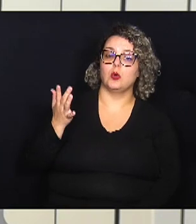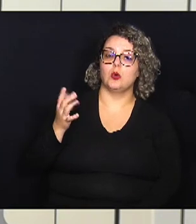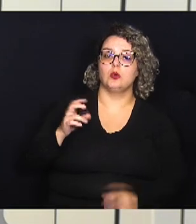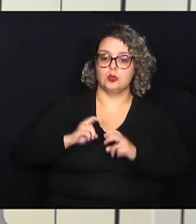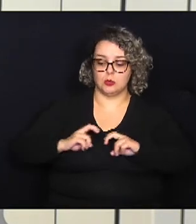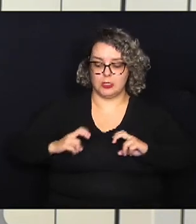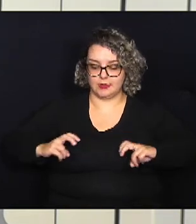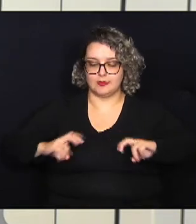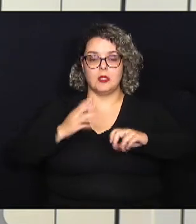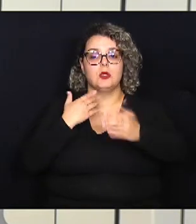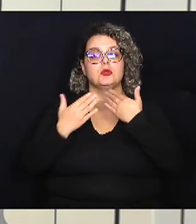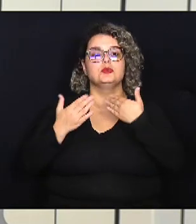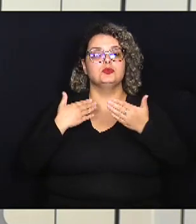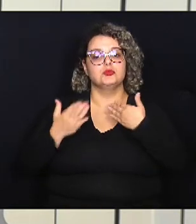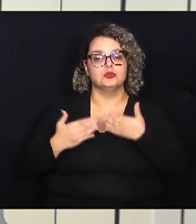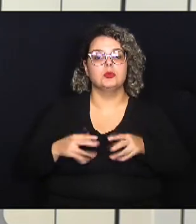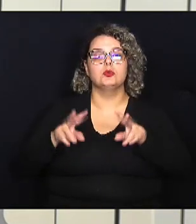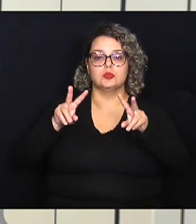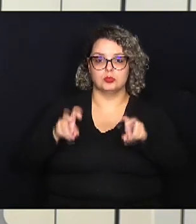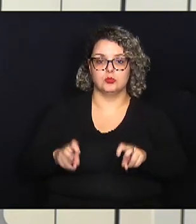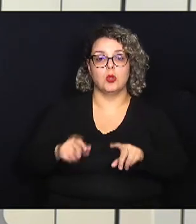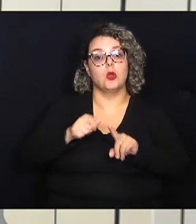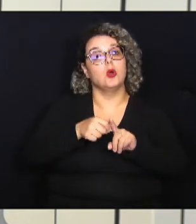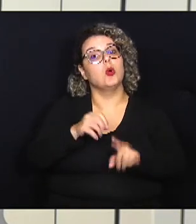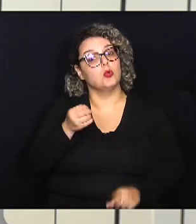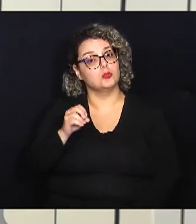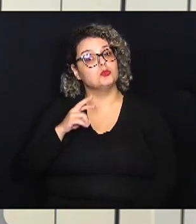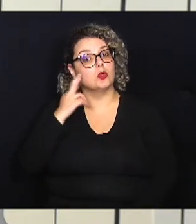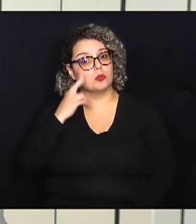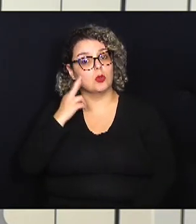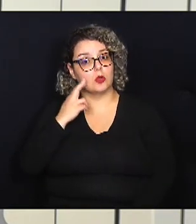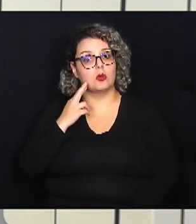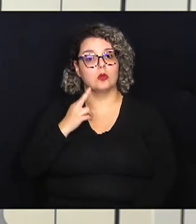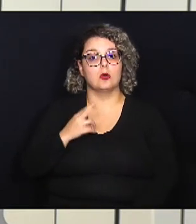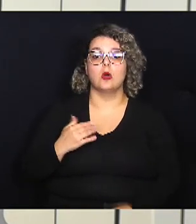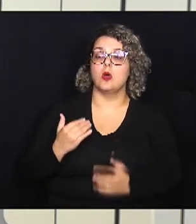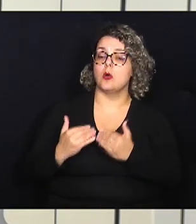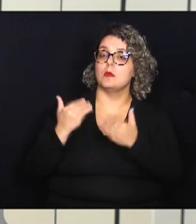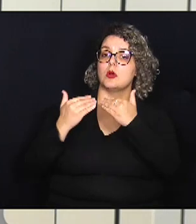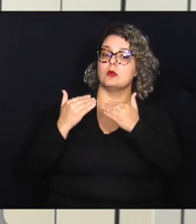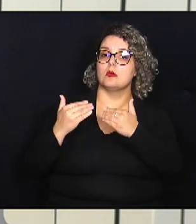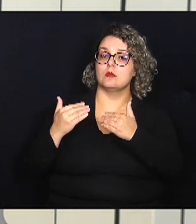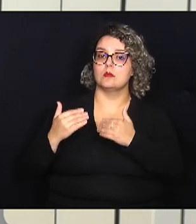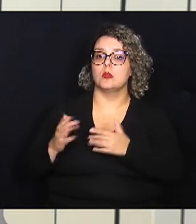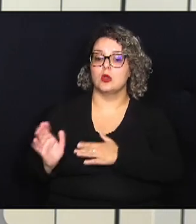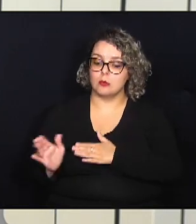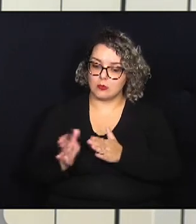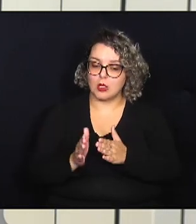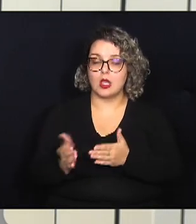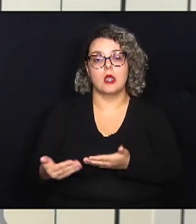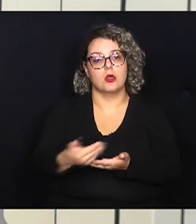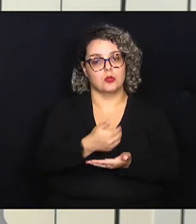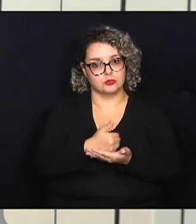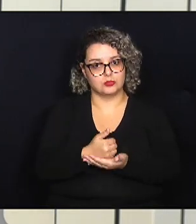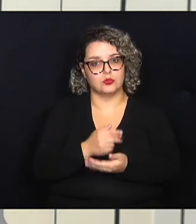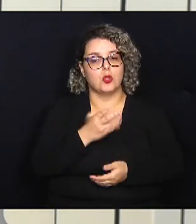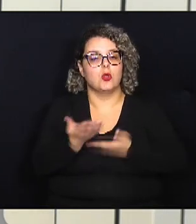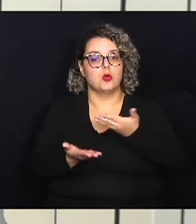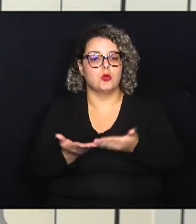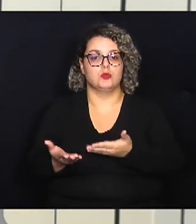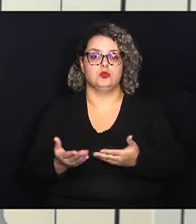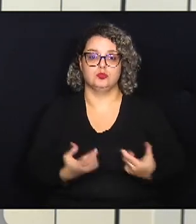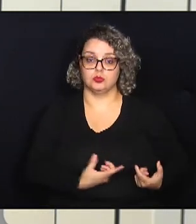de conversa com o tema Outubro Rosa, como construir uma caminhada acolhedora no cuidado do câncer